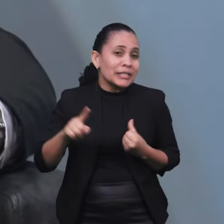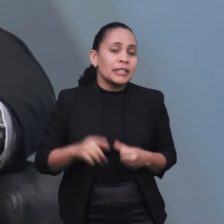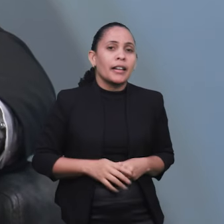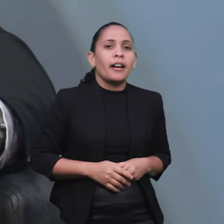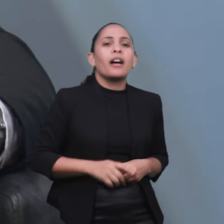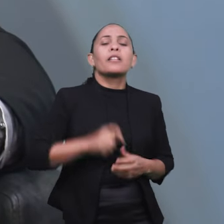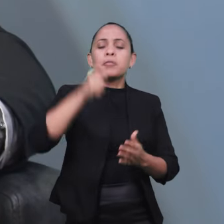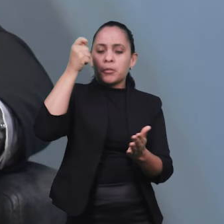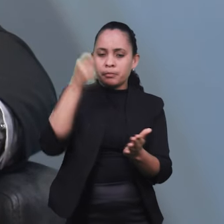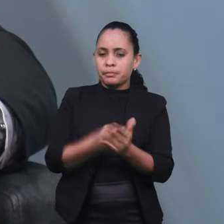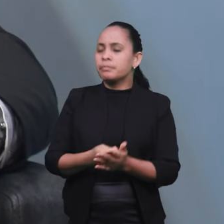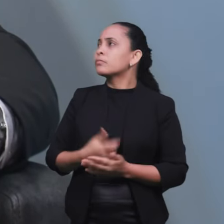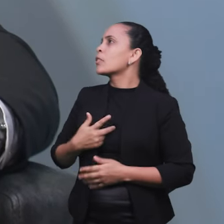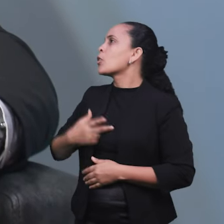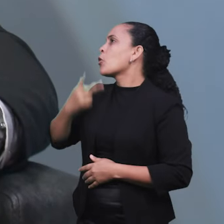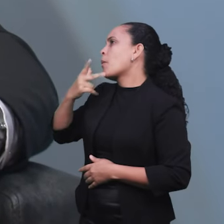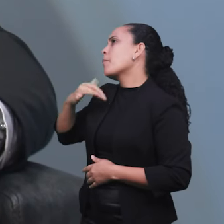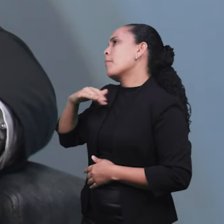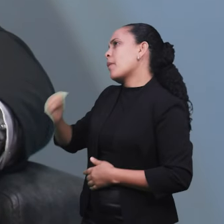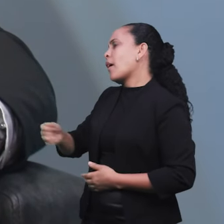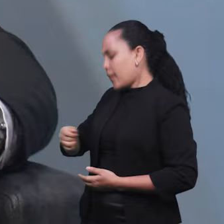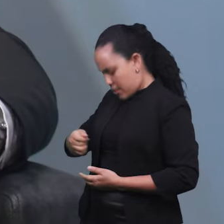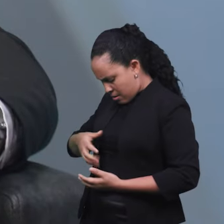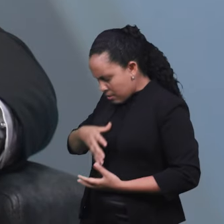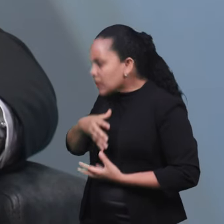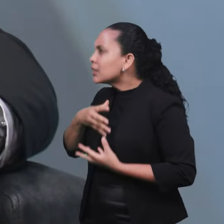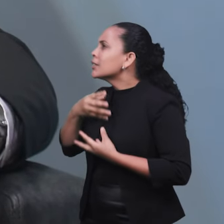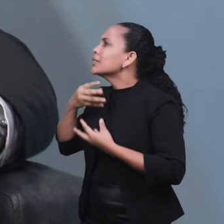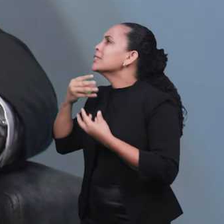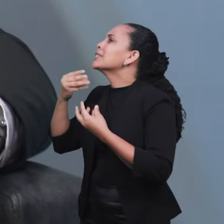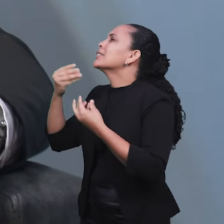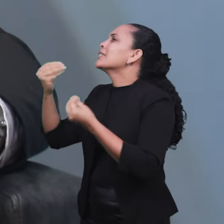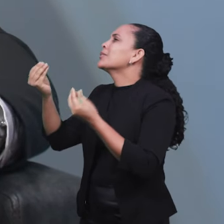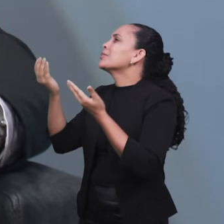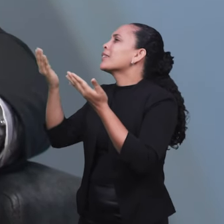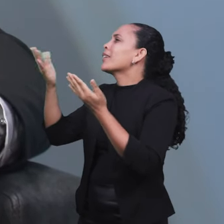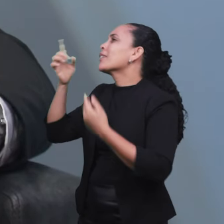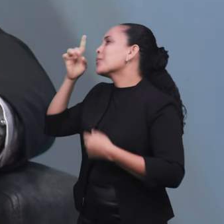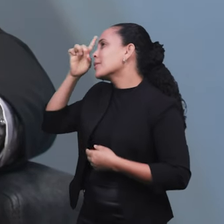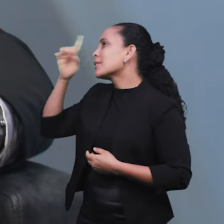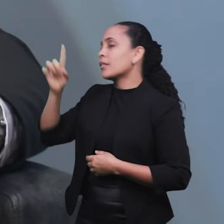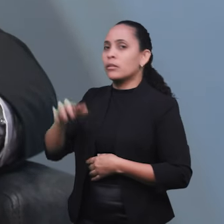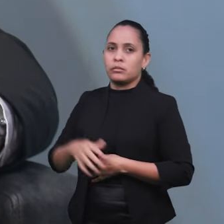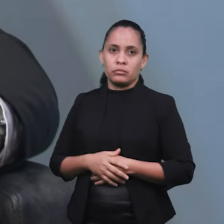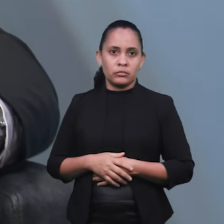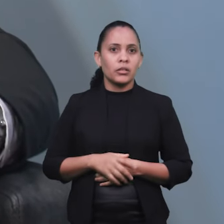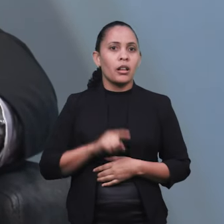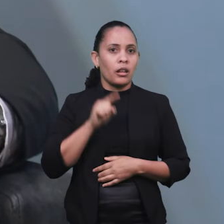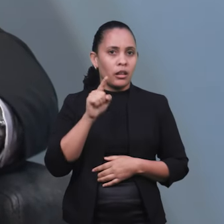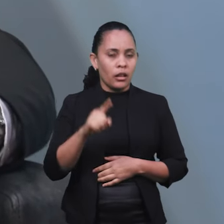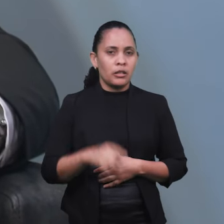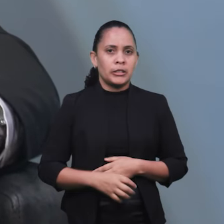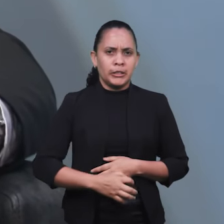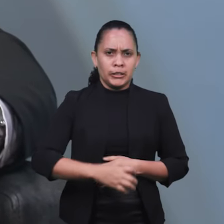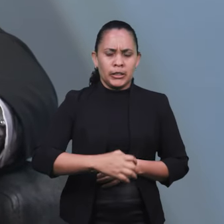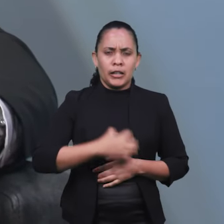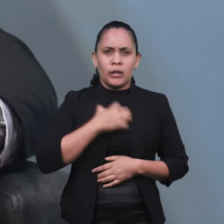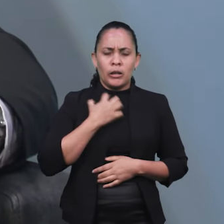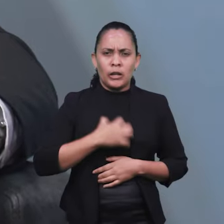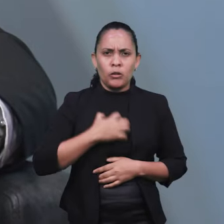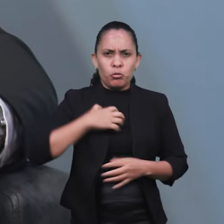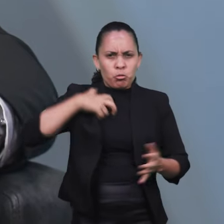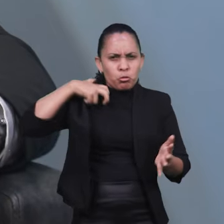está consumado. Pai, a ti entrego o meu espírito. Então a ira que era para mim e para você, Jesus